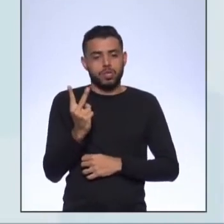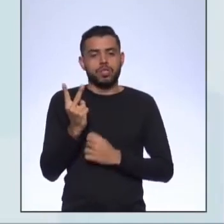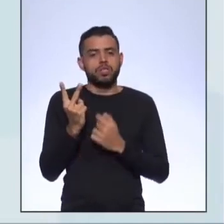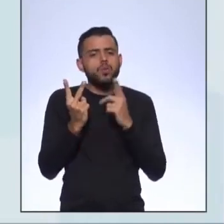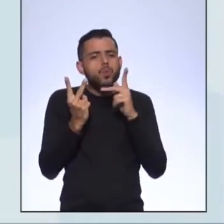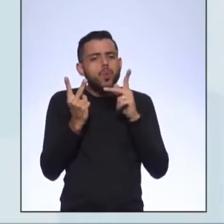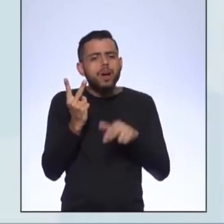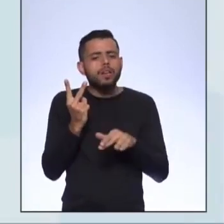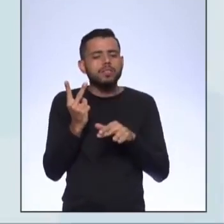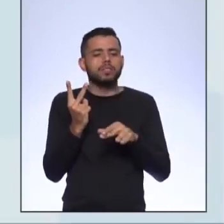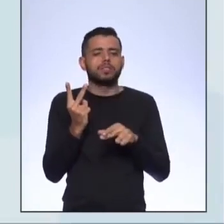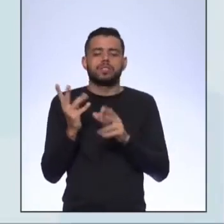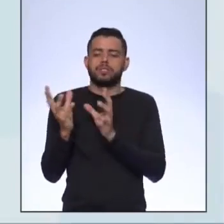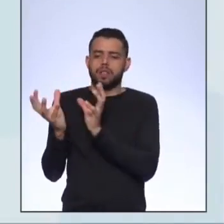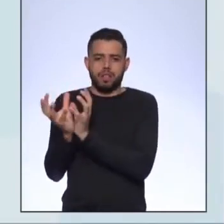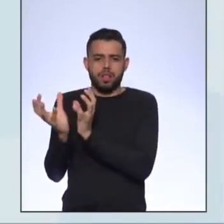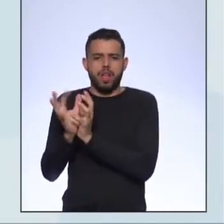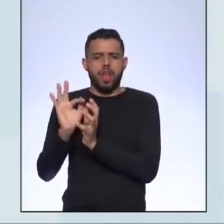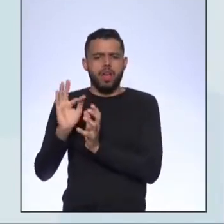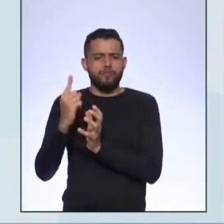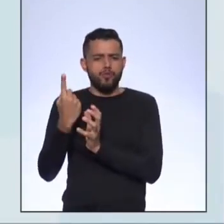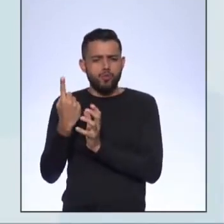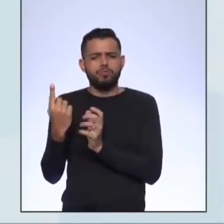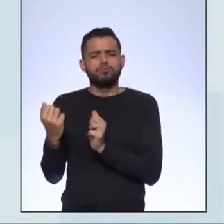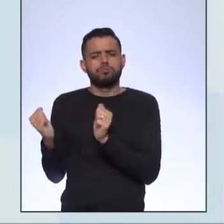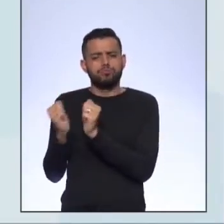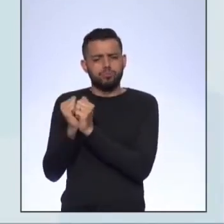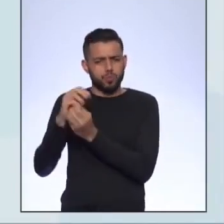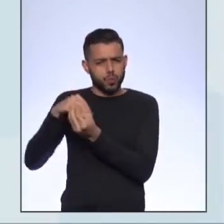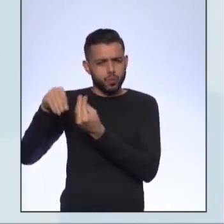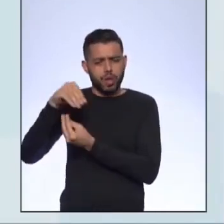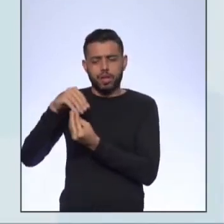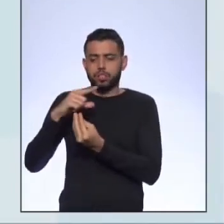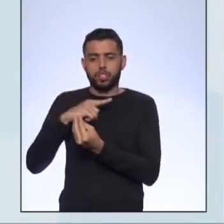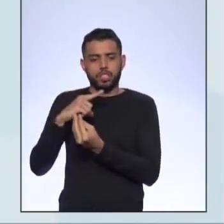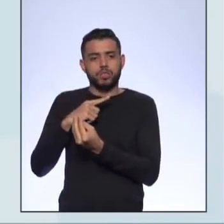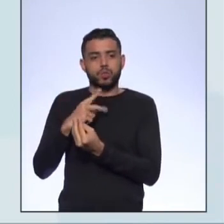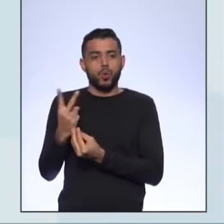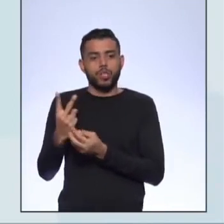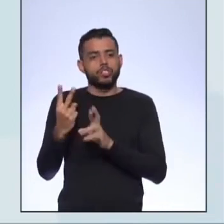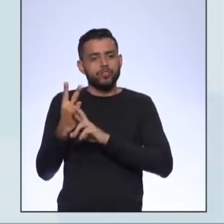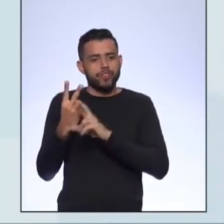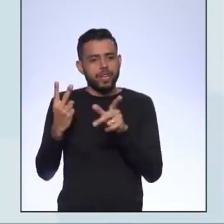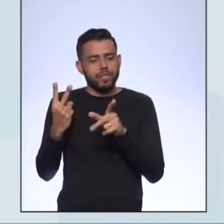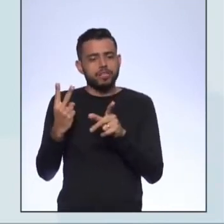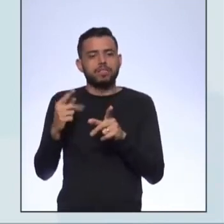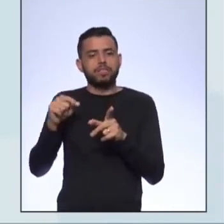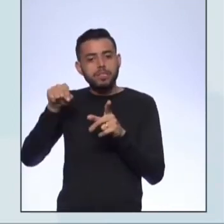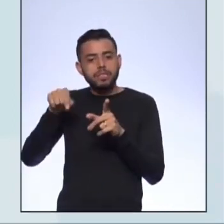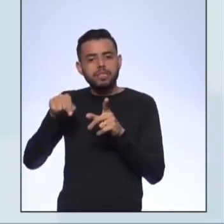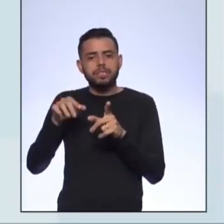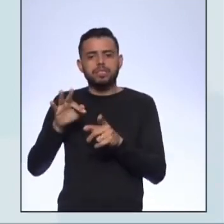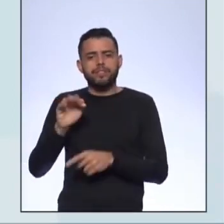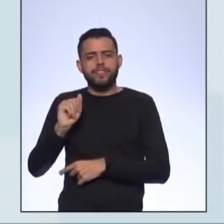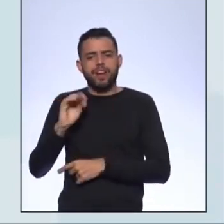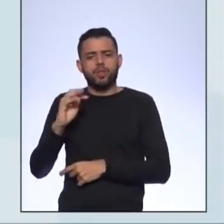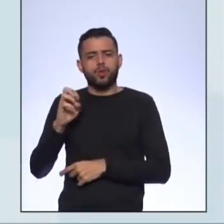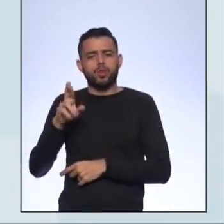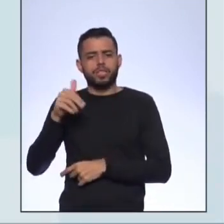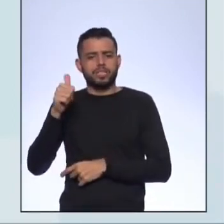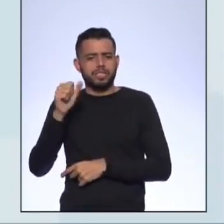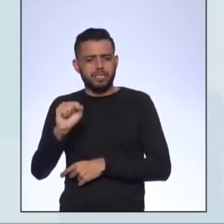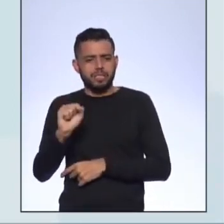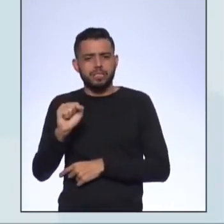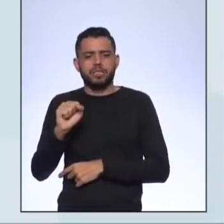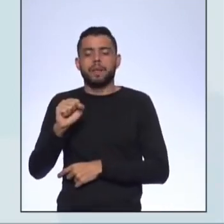as plantas da geração F1, as híbridas, tinham 2 fatores diferentes, e que esses fatores, como aquilo que eu disse, são 2